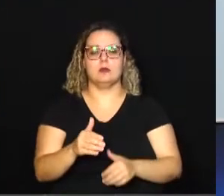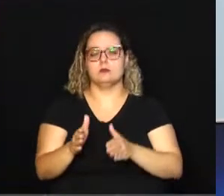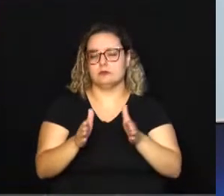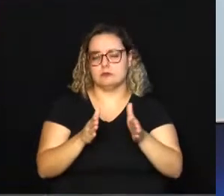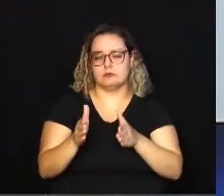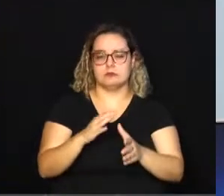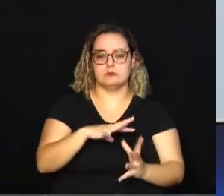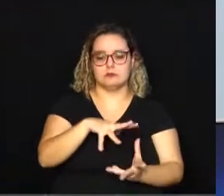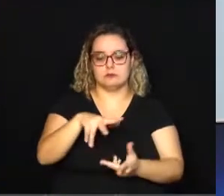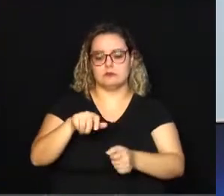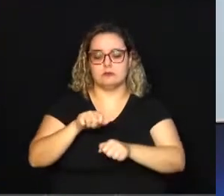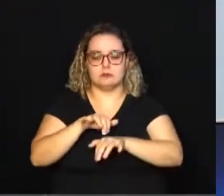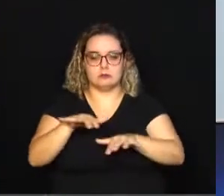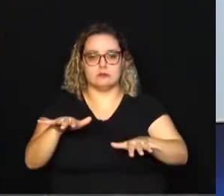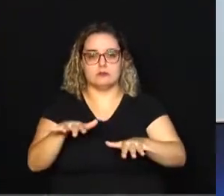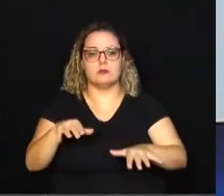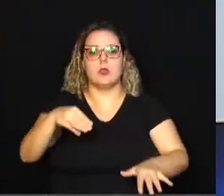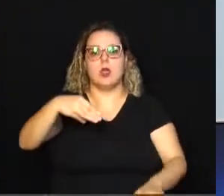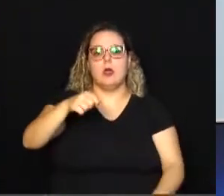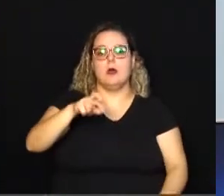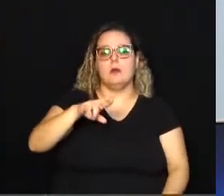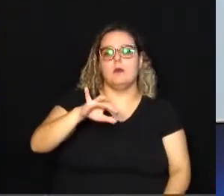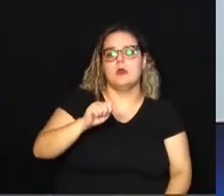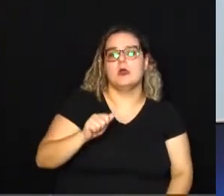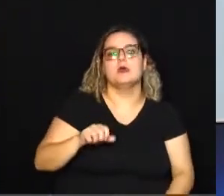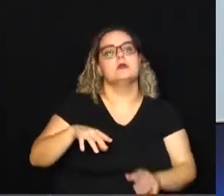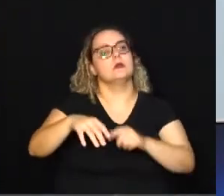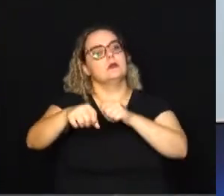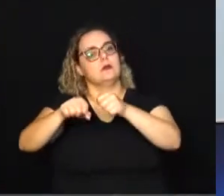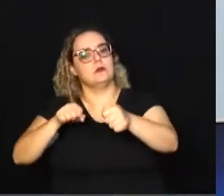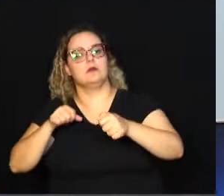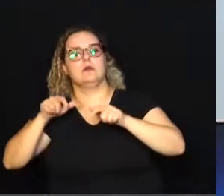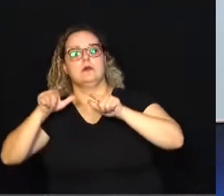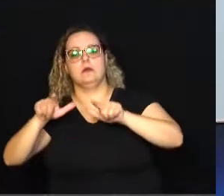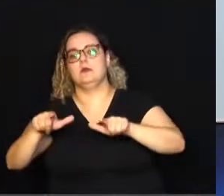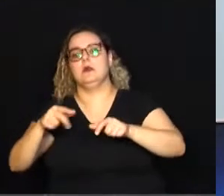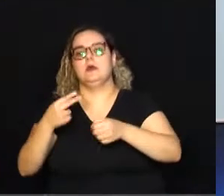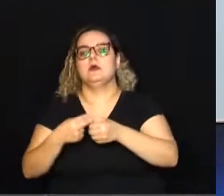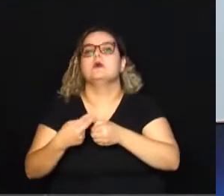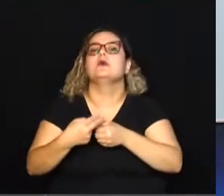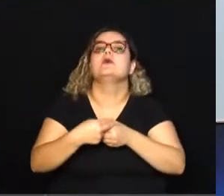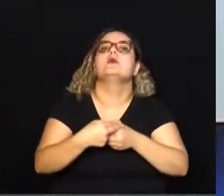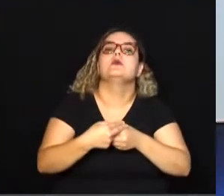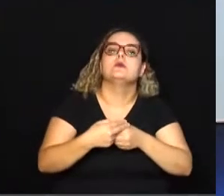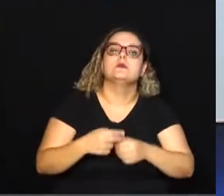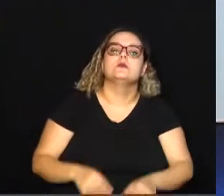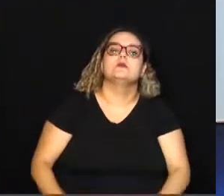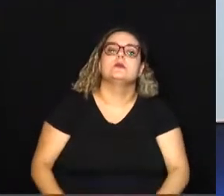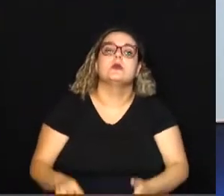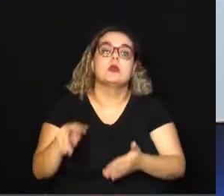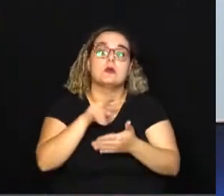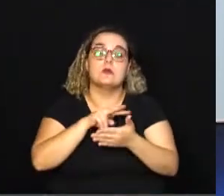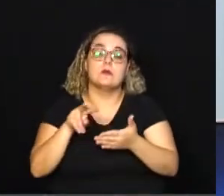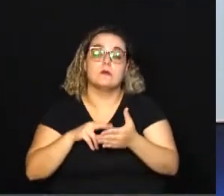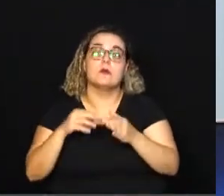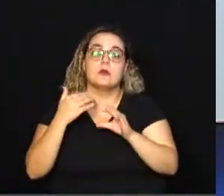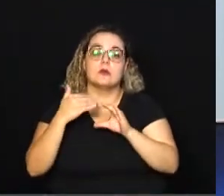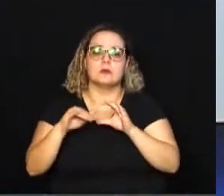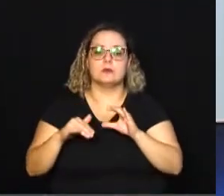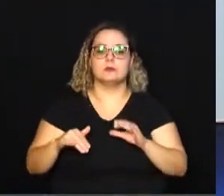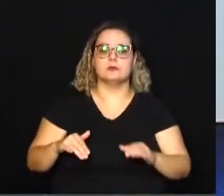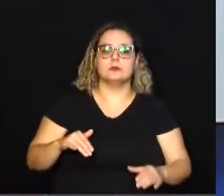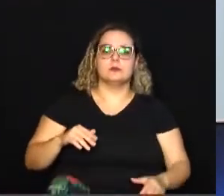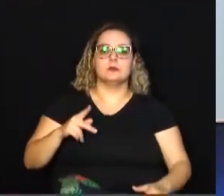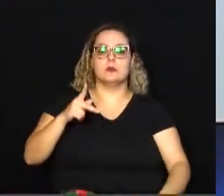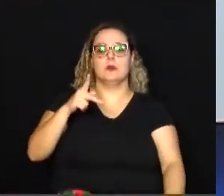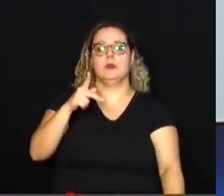é especialista em educação, formada pela Unicamp. Vou ler aqui algumas mensagens. A primeira é da